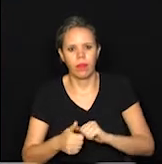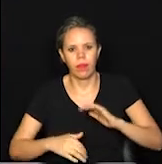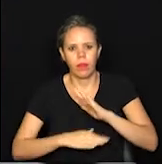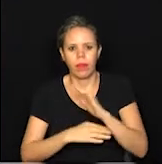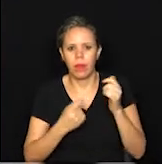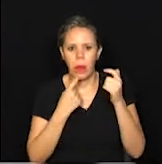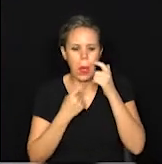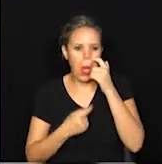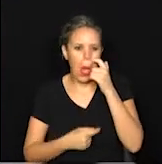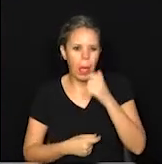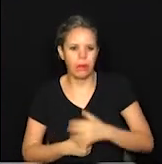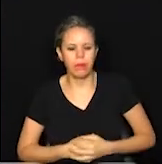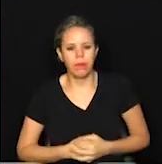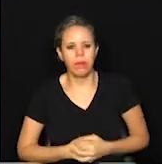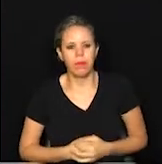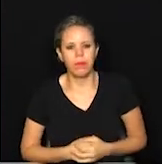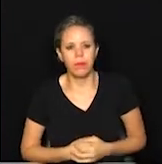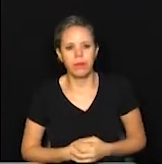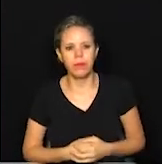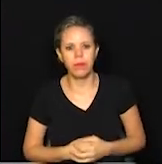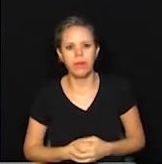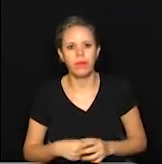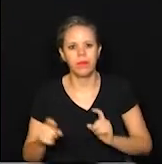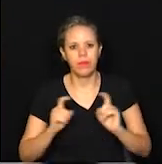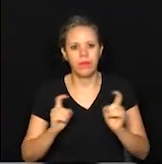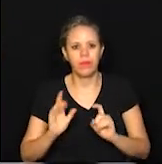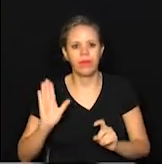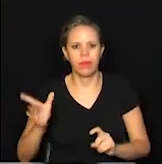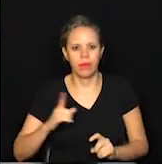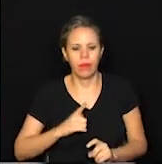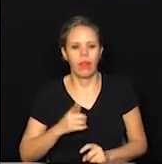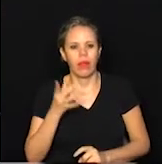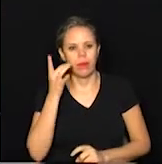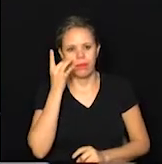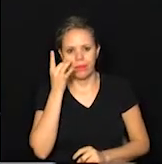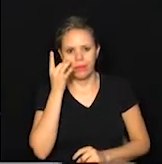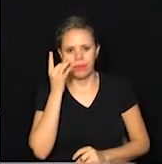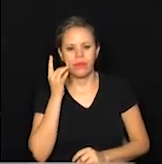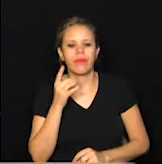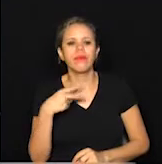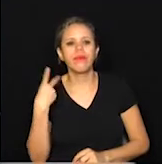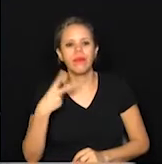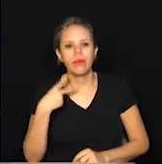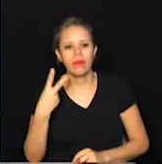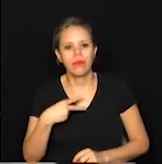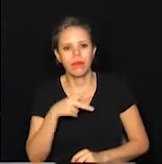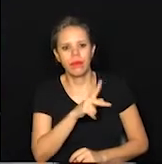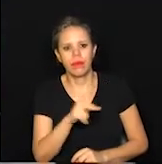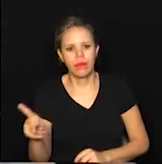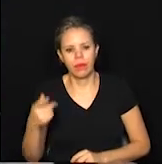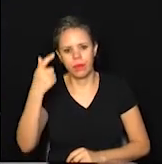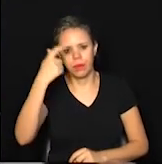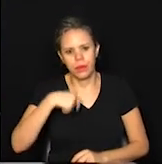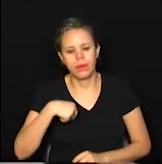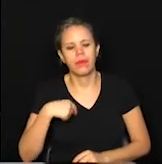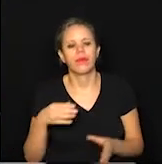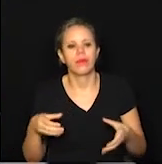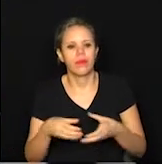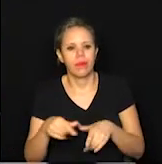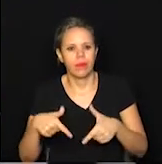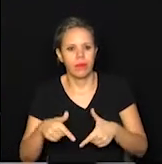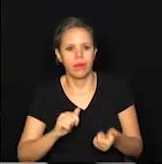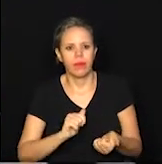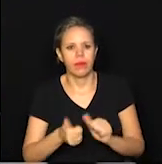de Campinas, uma reunião que já tem aqui a presença do vereador que preside essa comissão, que aqui coordena